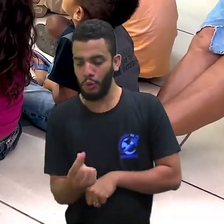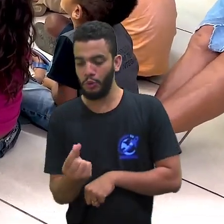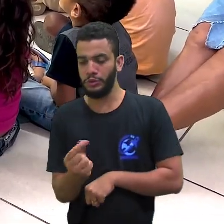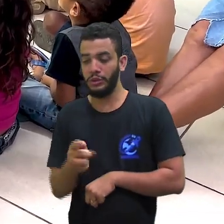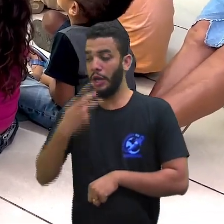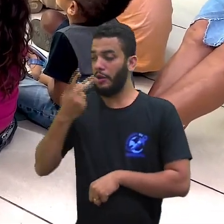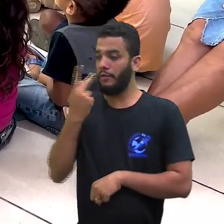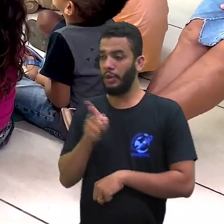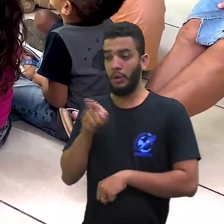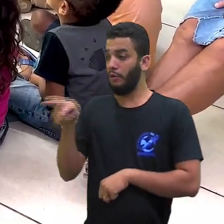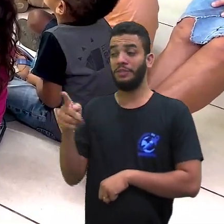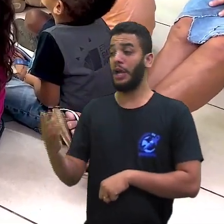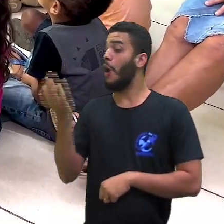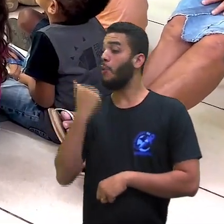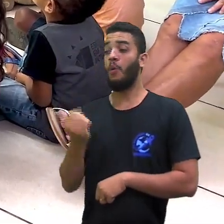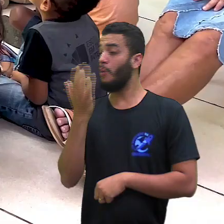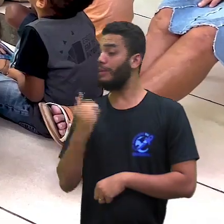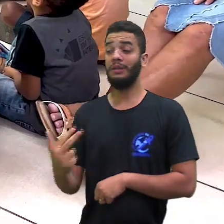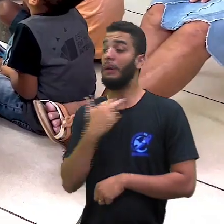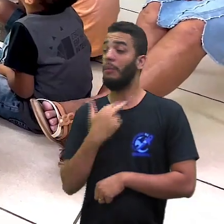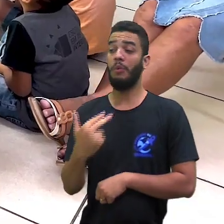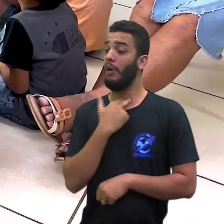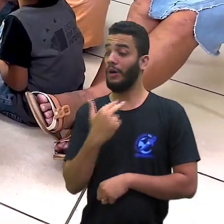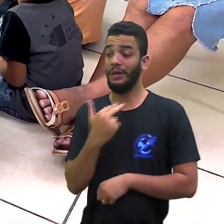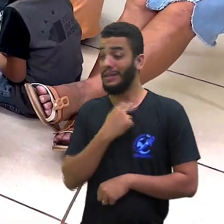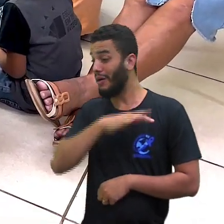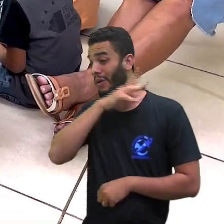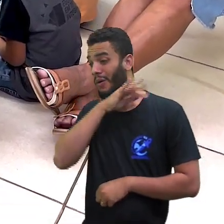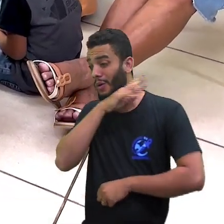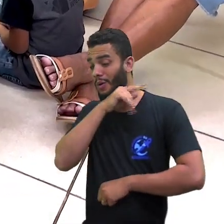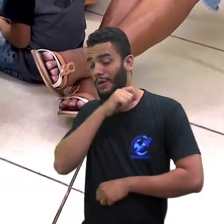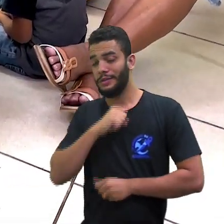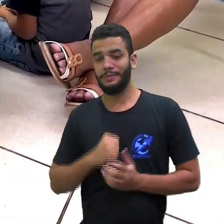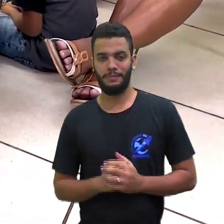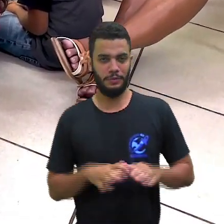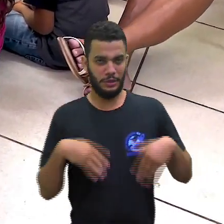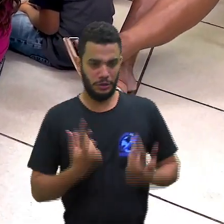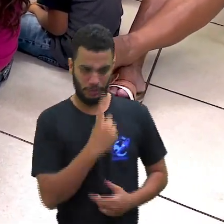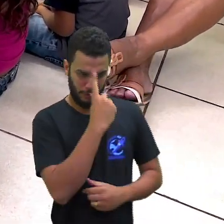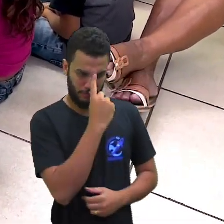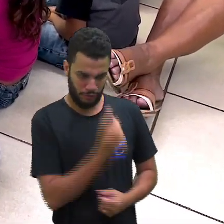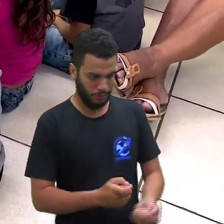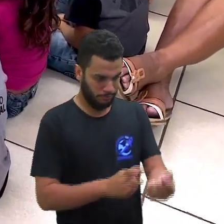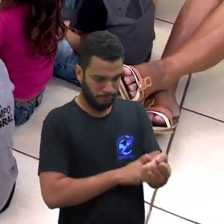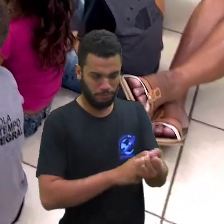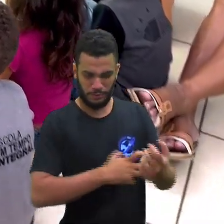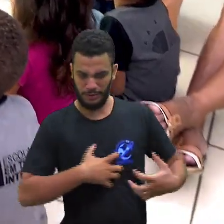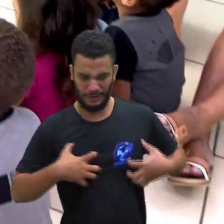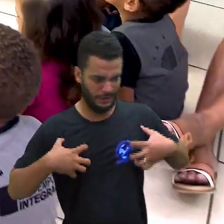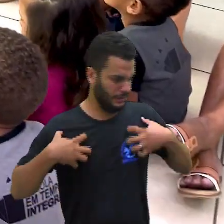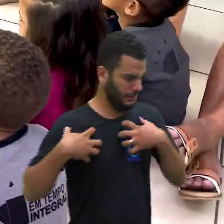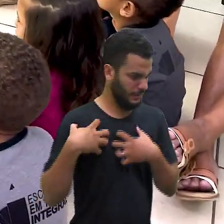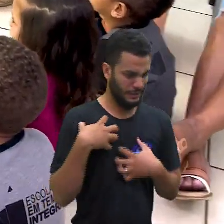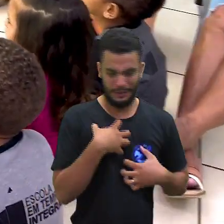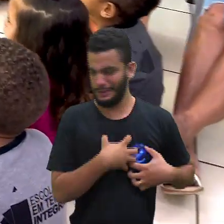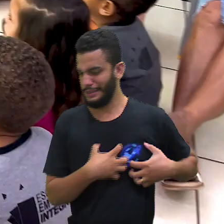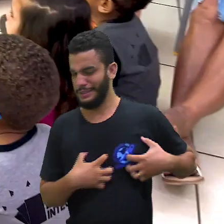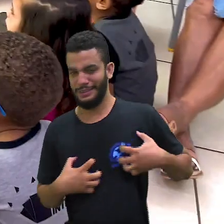Bela! Nesse momento, a bruxa ficou muito nervosa.